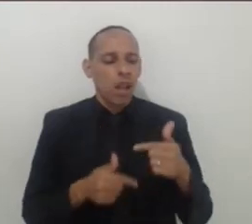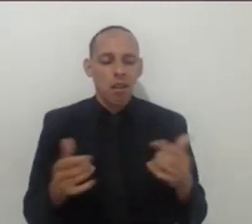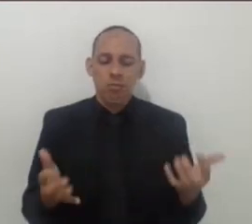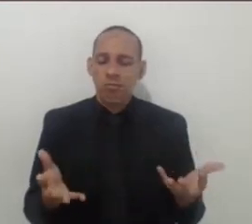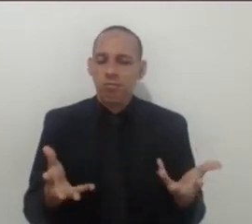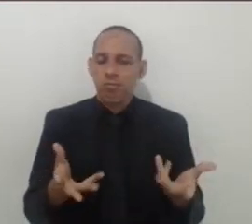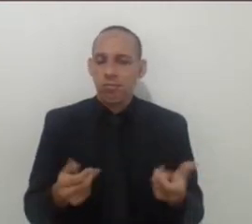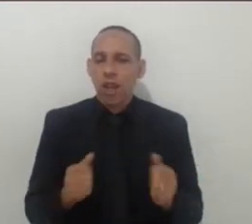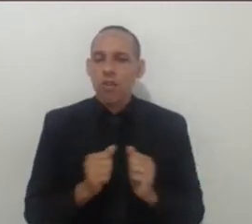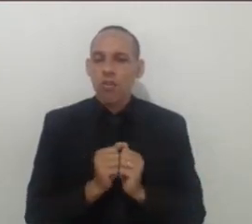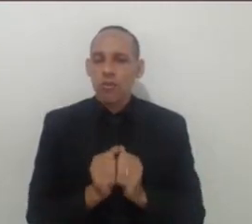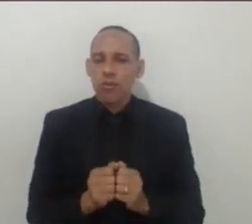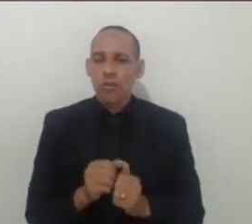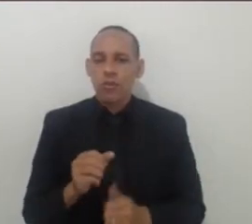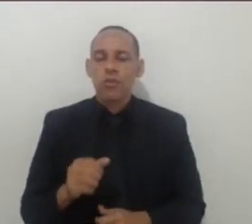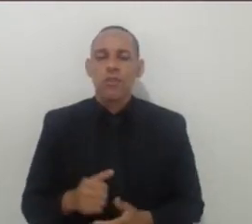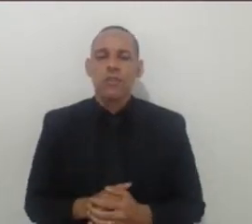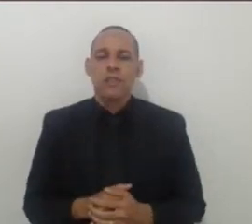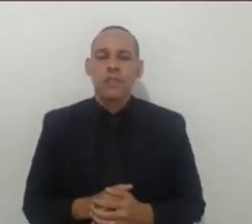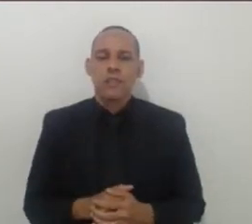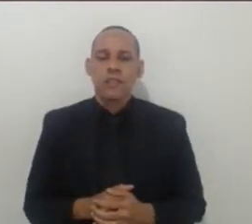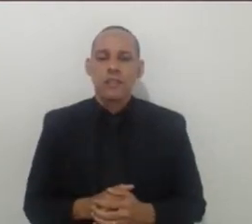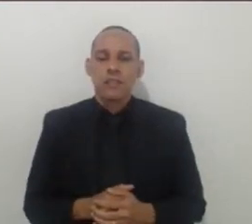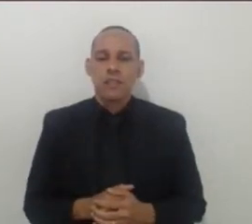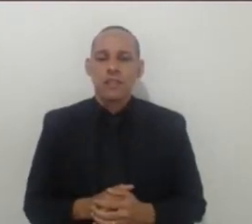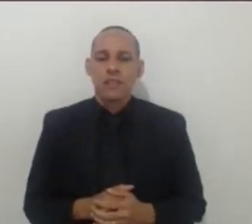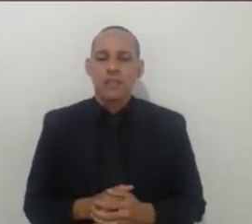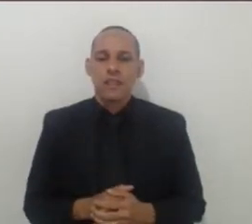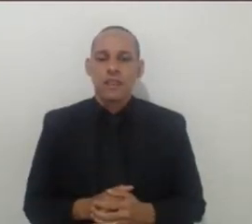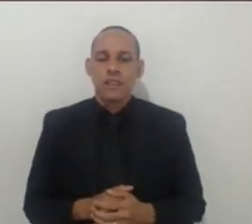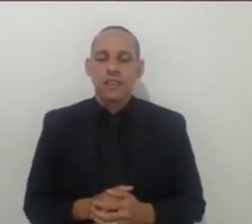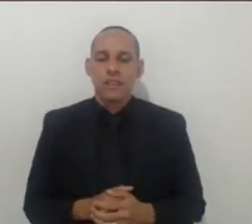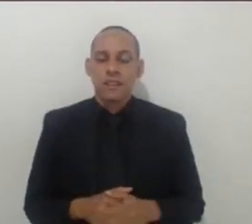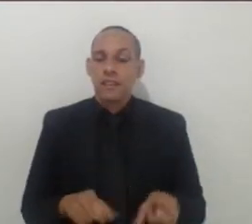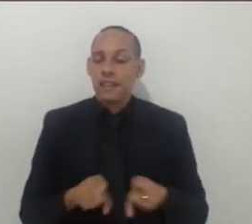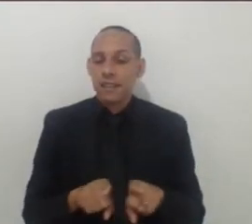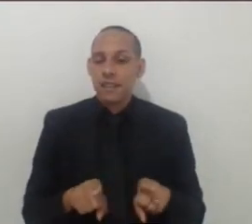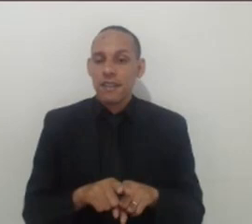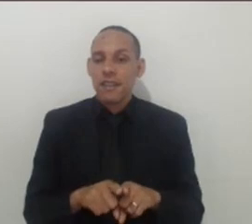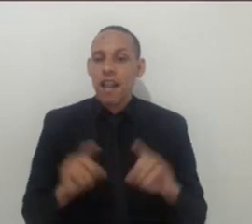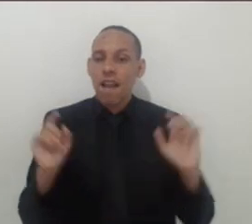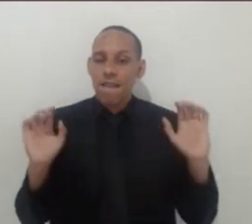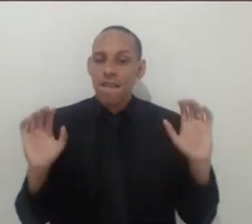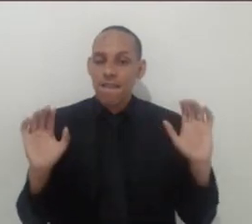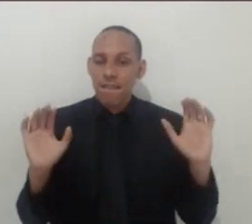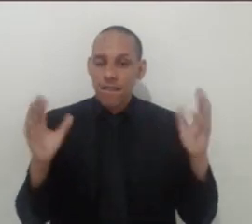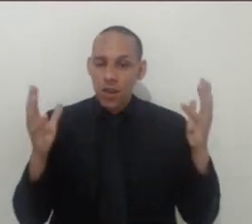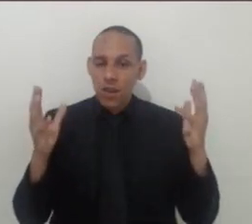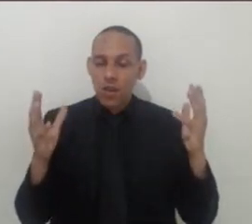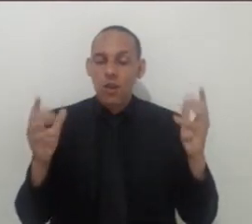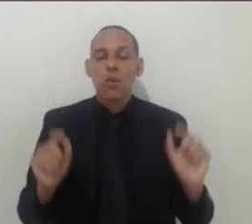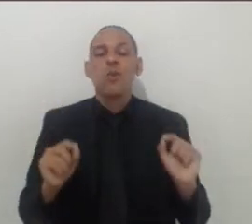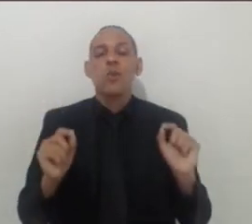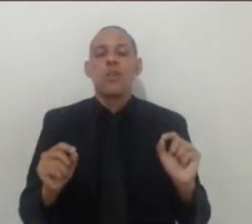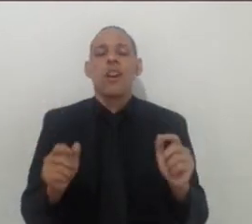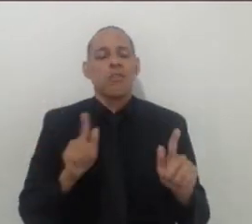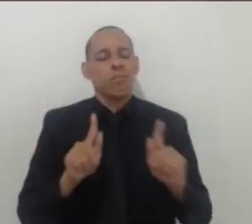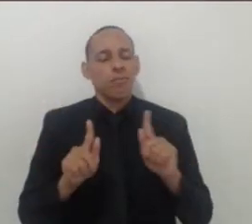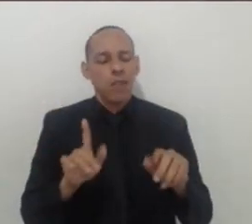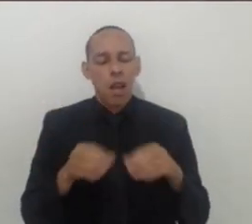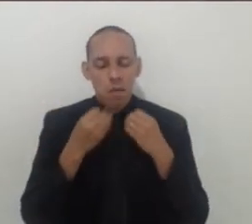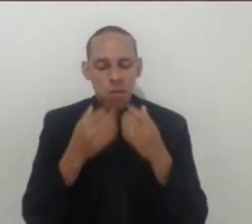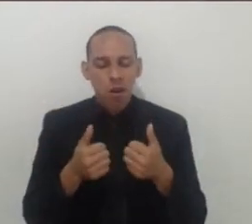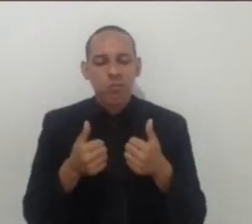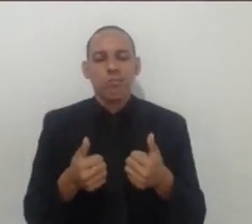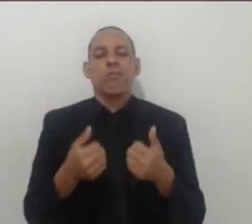eleitoral. No mesmo sentido, corroborar também com os votos de boa gestão, temos